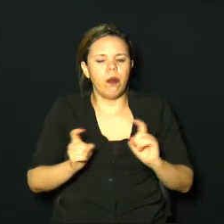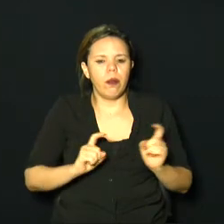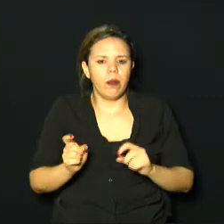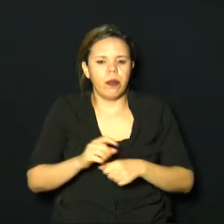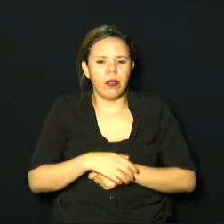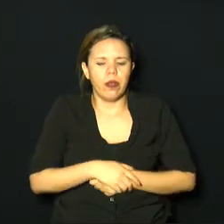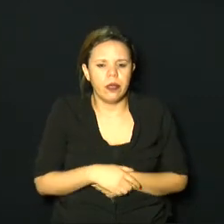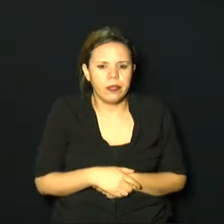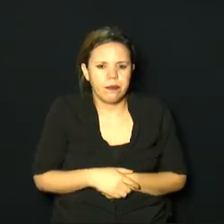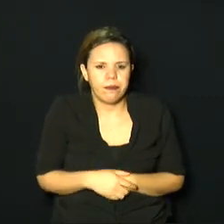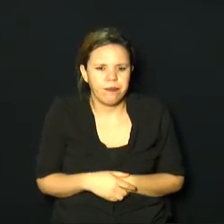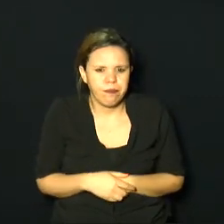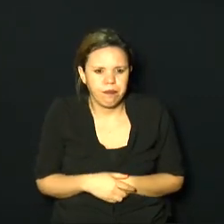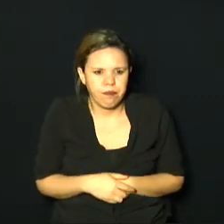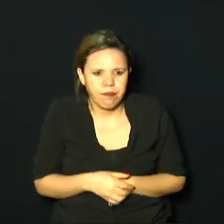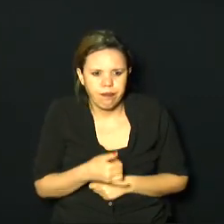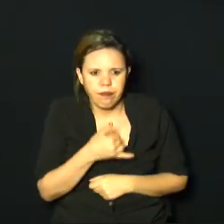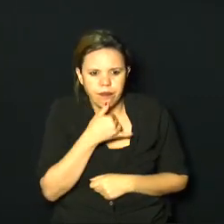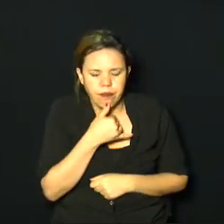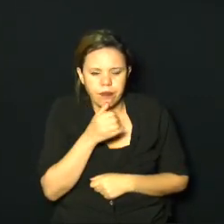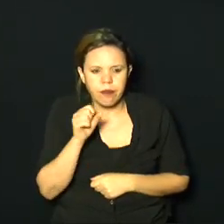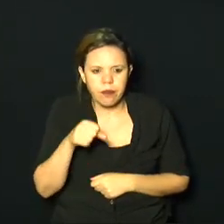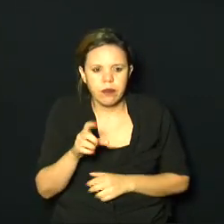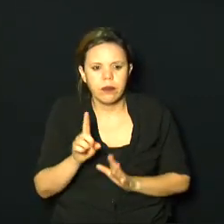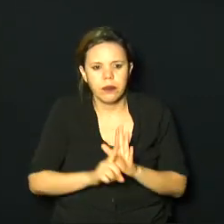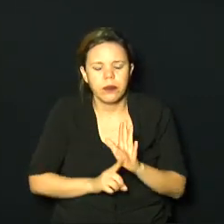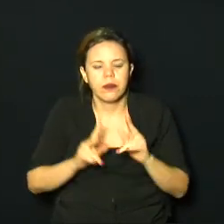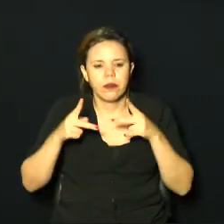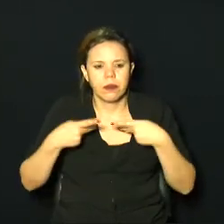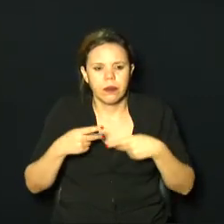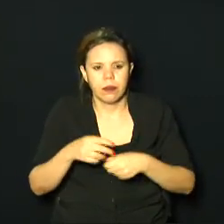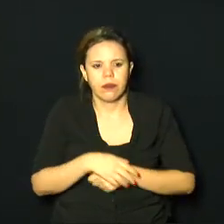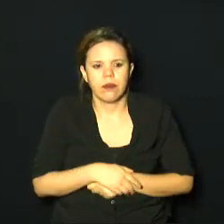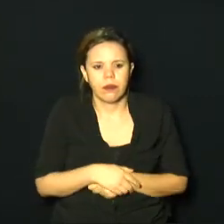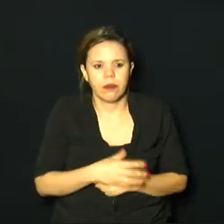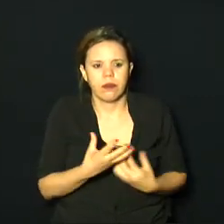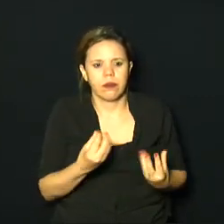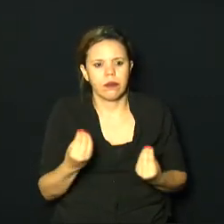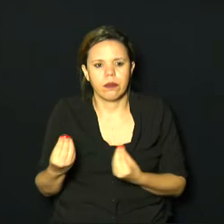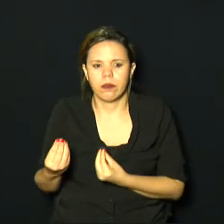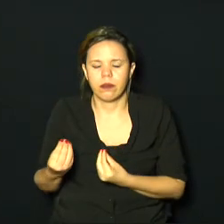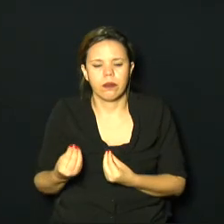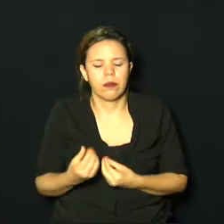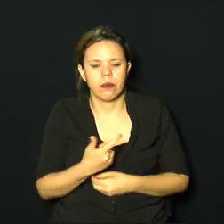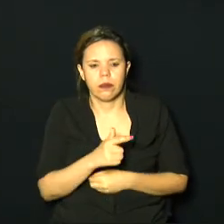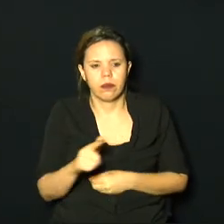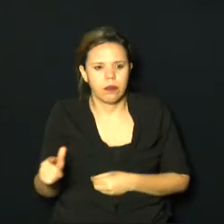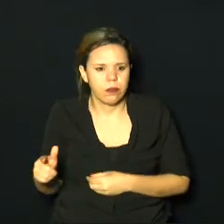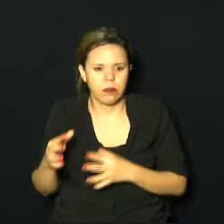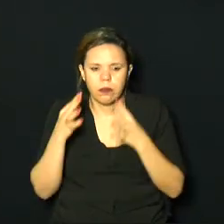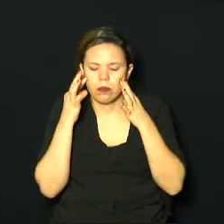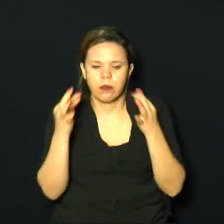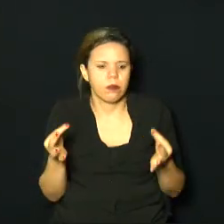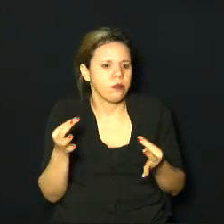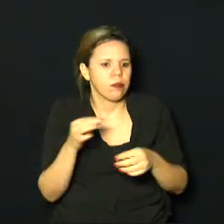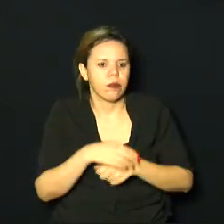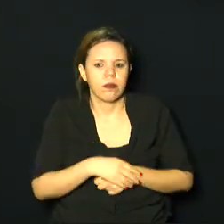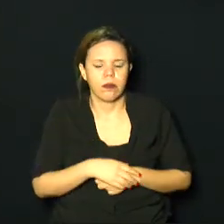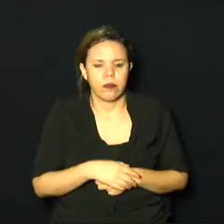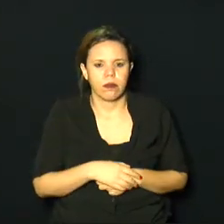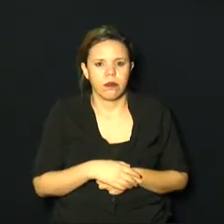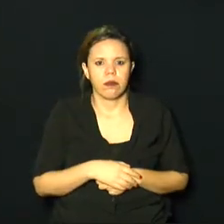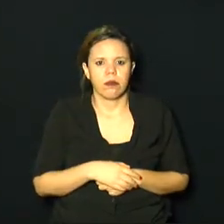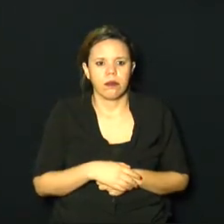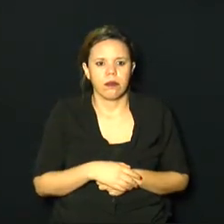Então, lamentamos que comissões de direitos humanos muitas vezes não têm a devida atenção dos